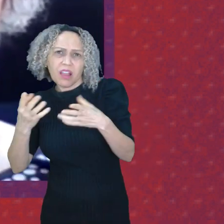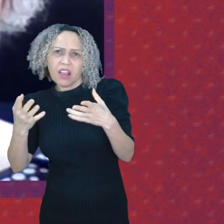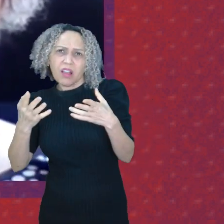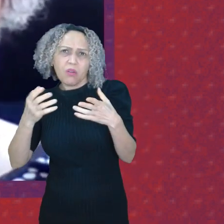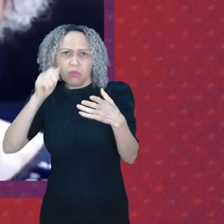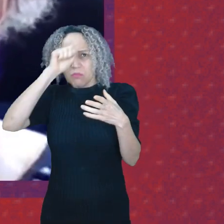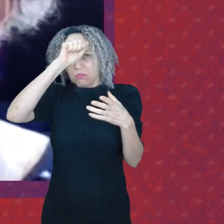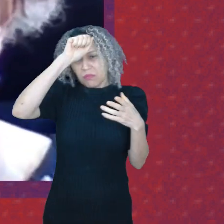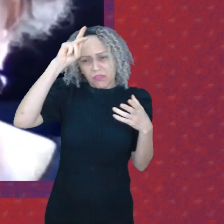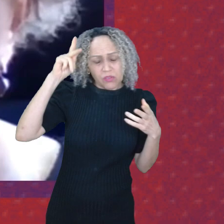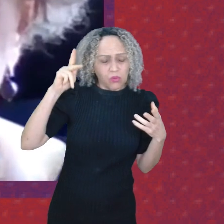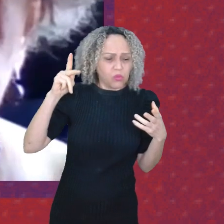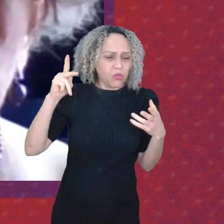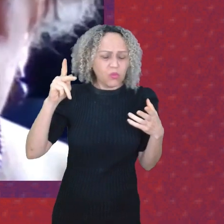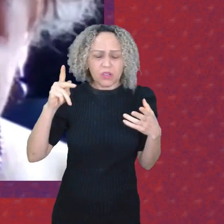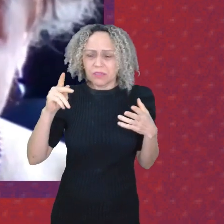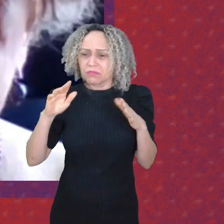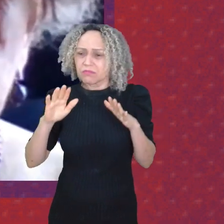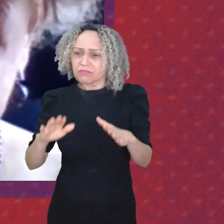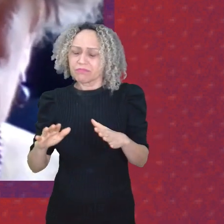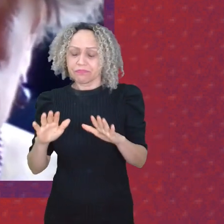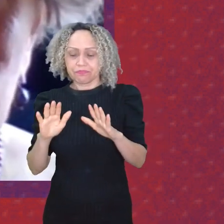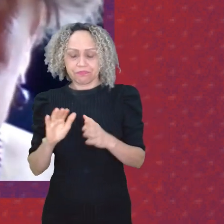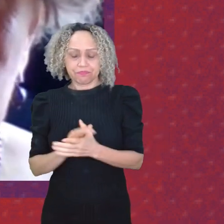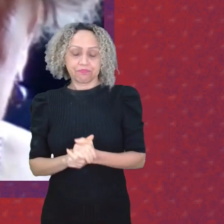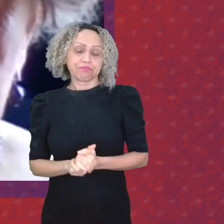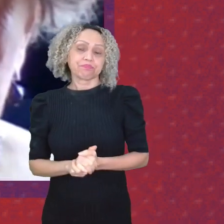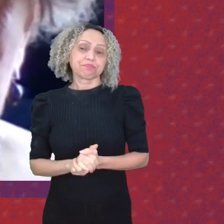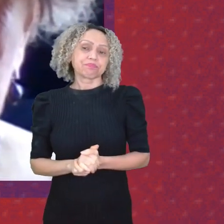E vejam bem,